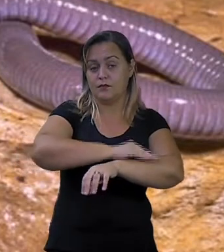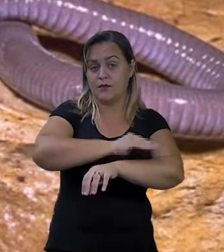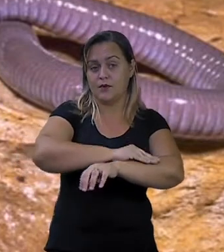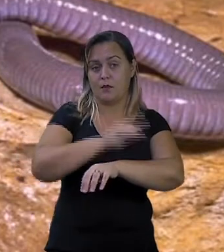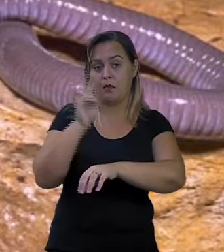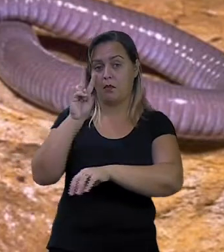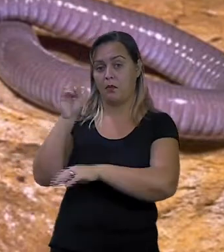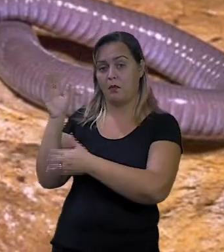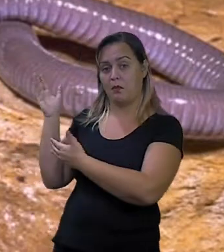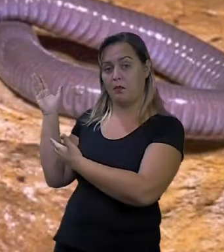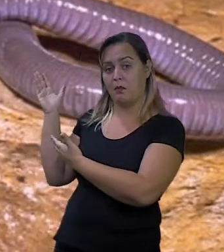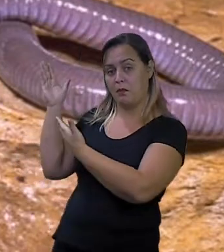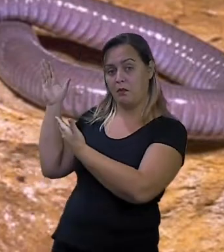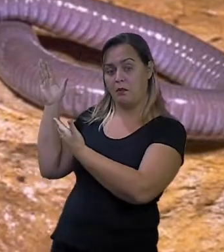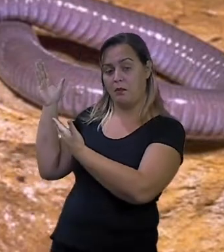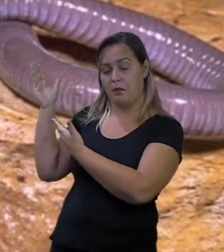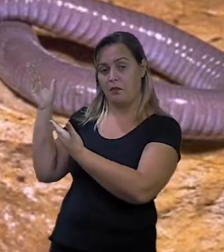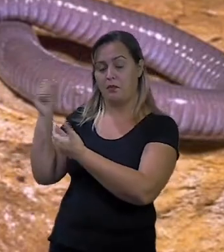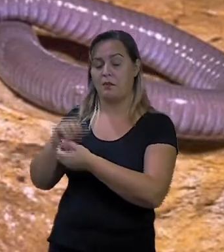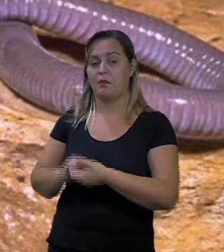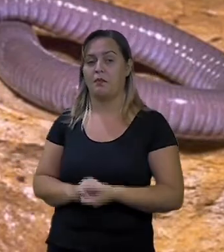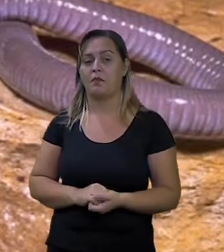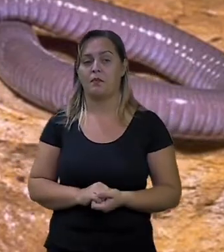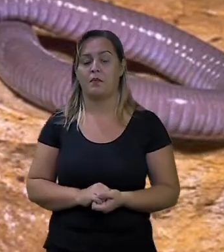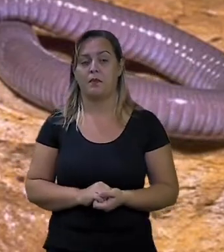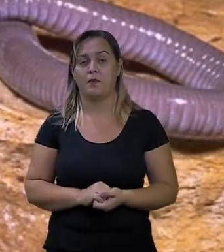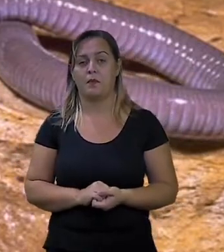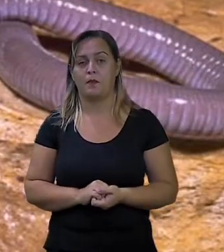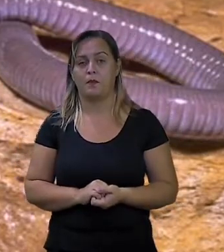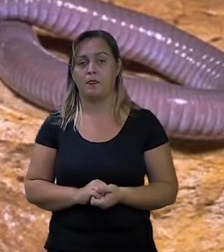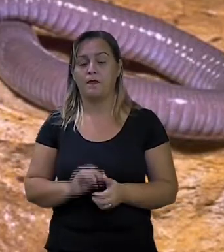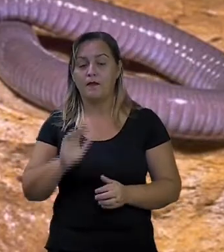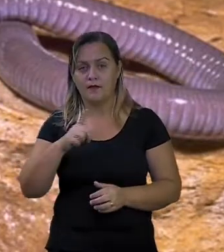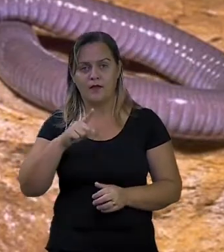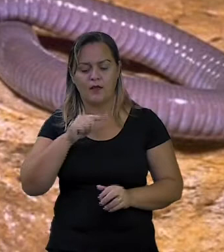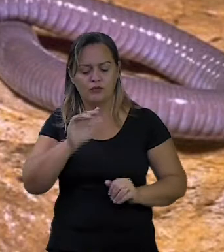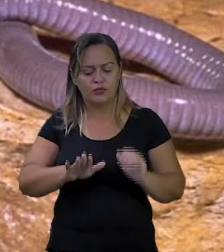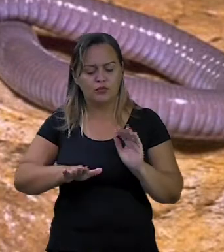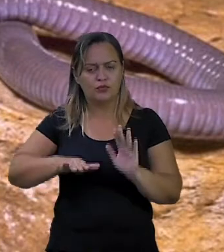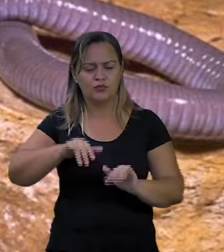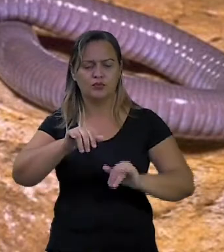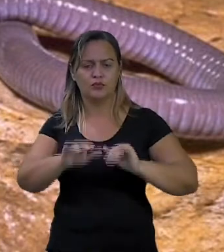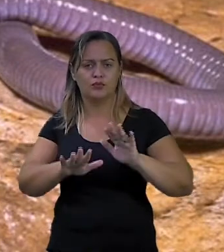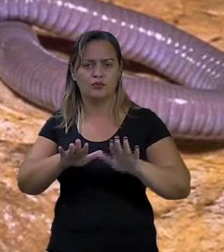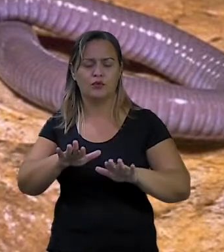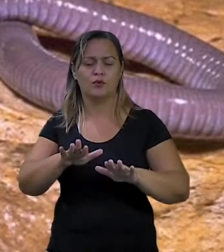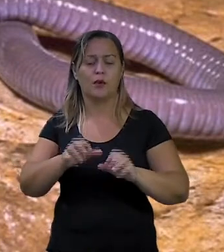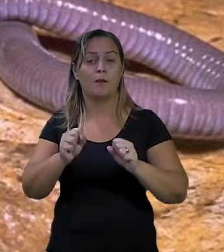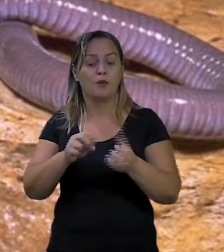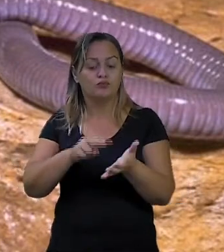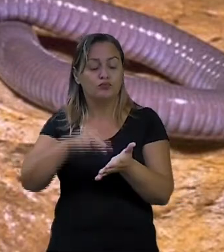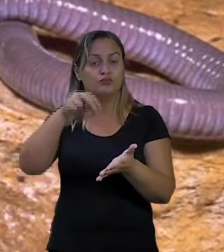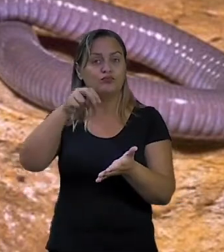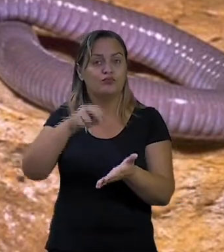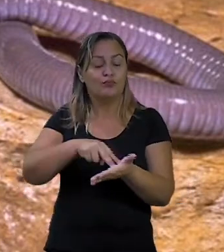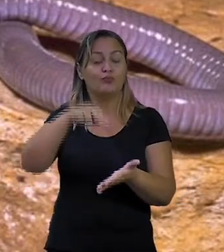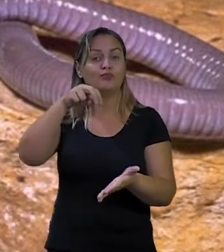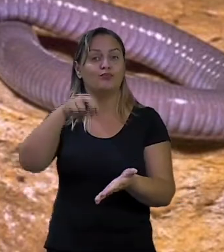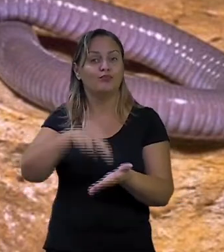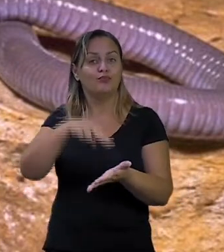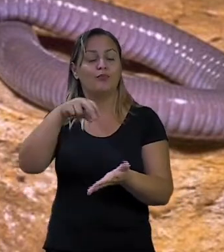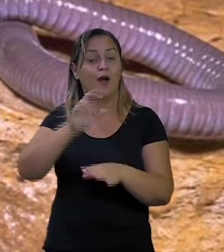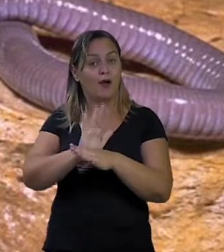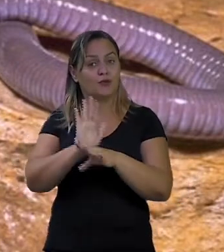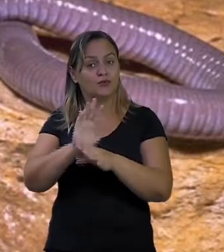compridas e fortes. O esqueleto da sustentação desses animais traz uma musculatura